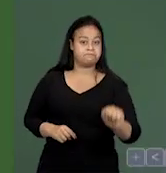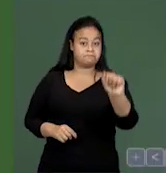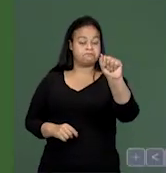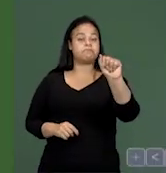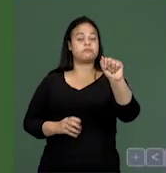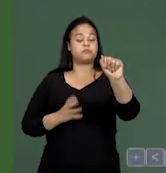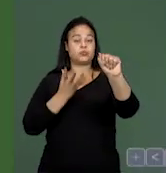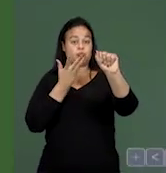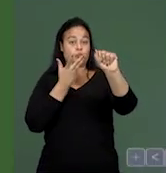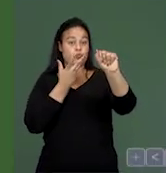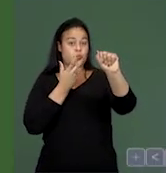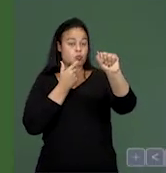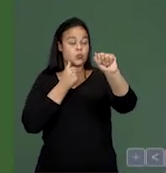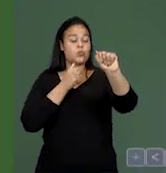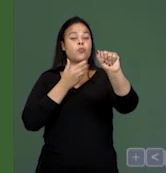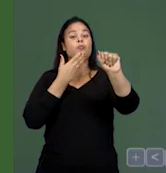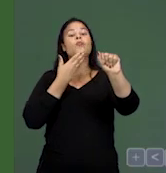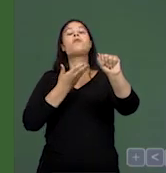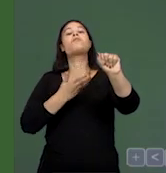pigmento